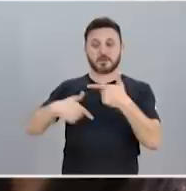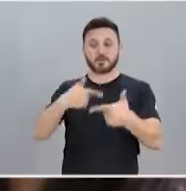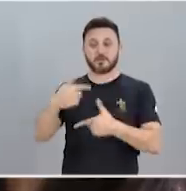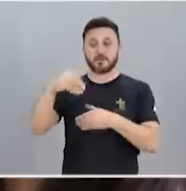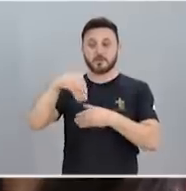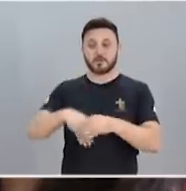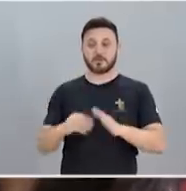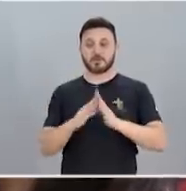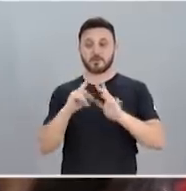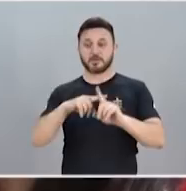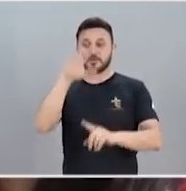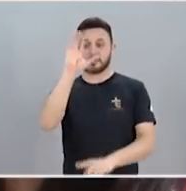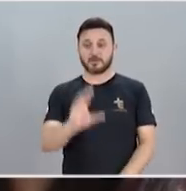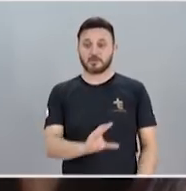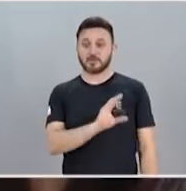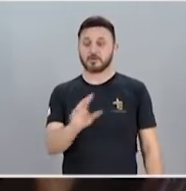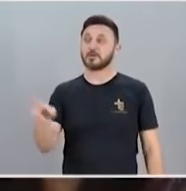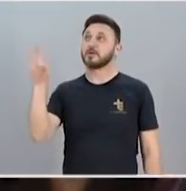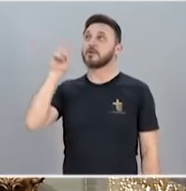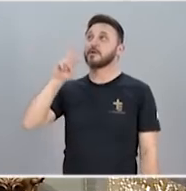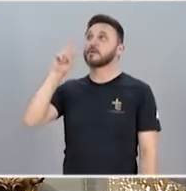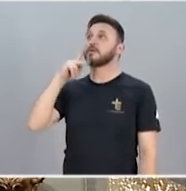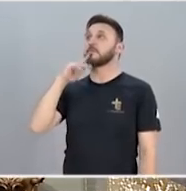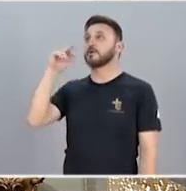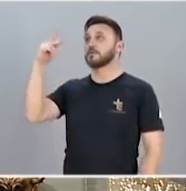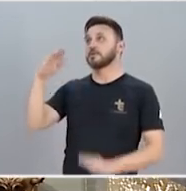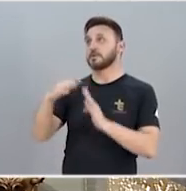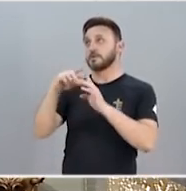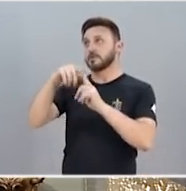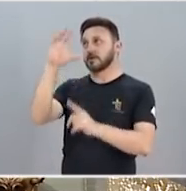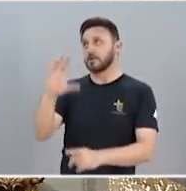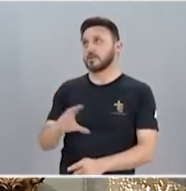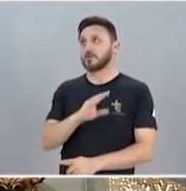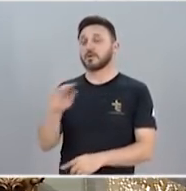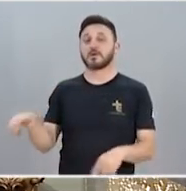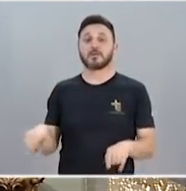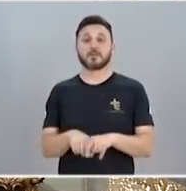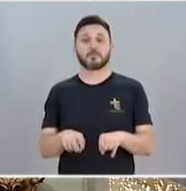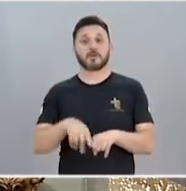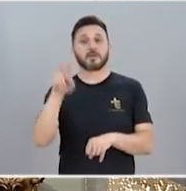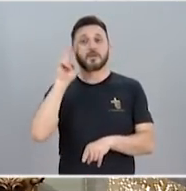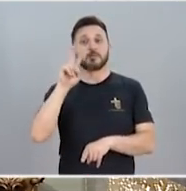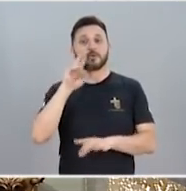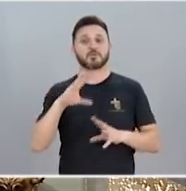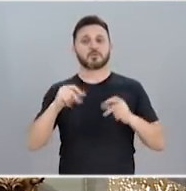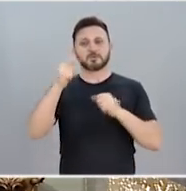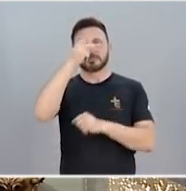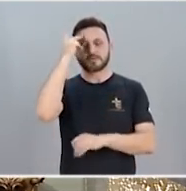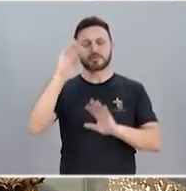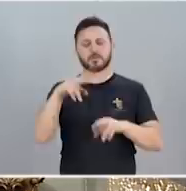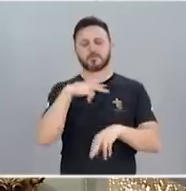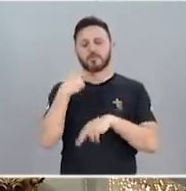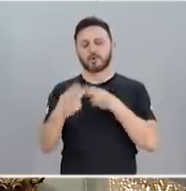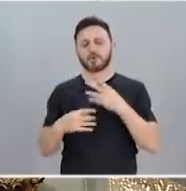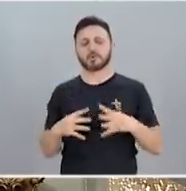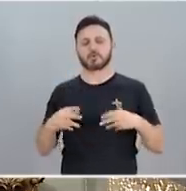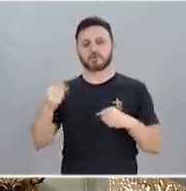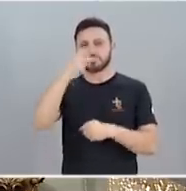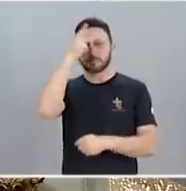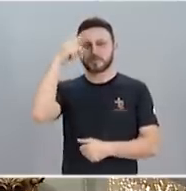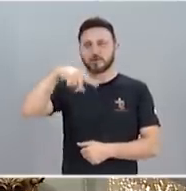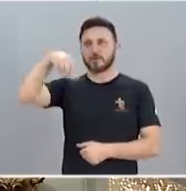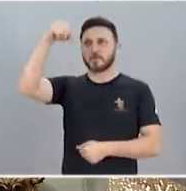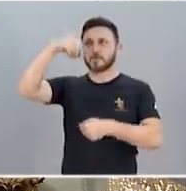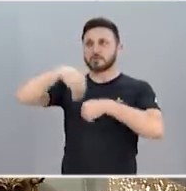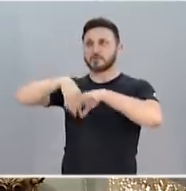povo. Lembrai-vos, ó Pai, da vossa Igreja. Lembrai-vos também dos nossos irmãos falecidos, e de todos os que